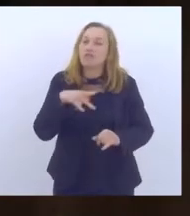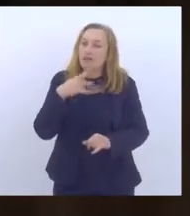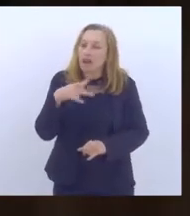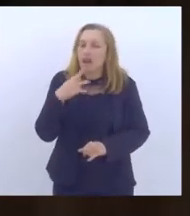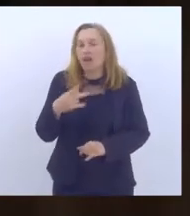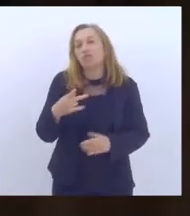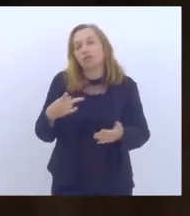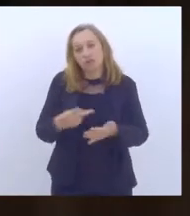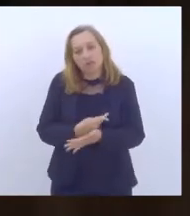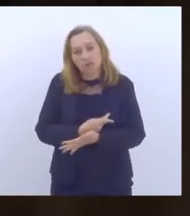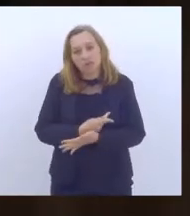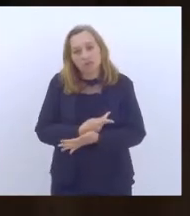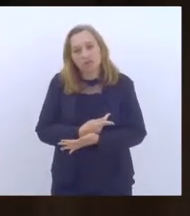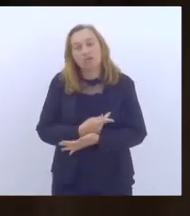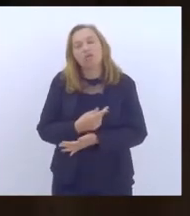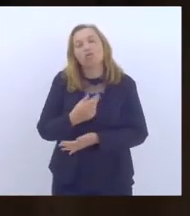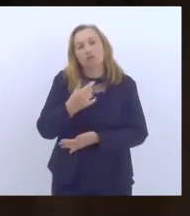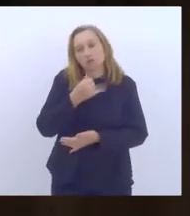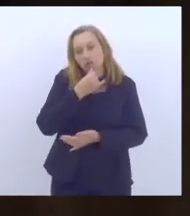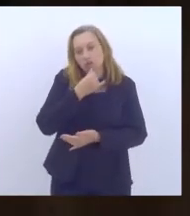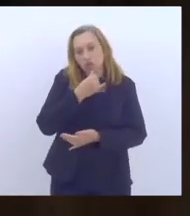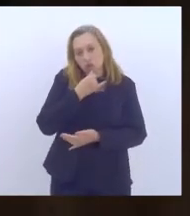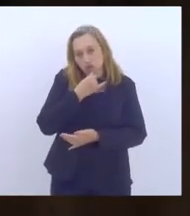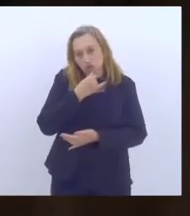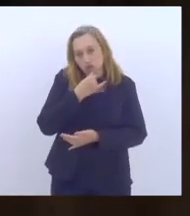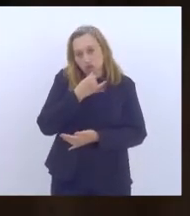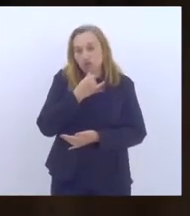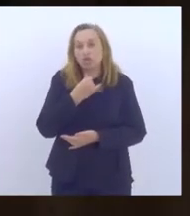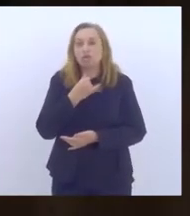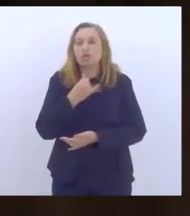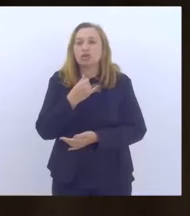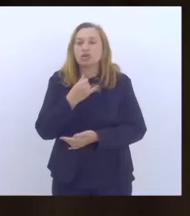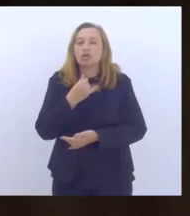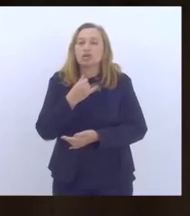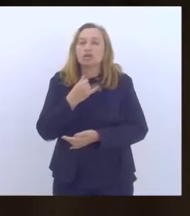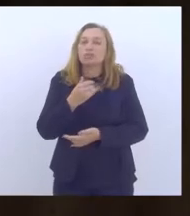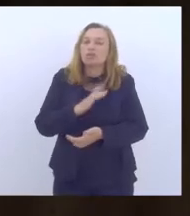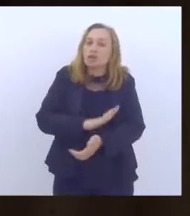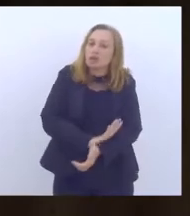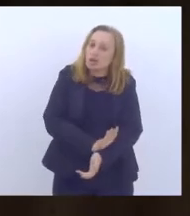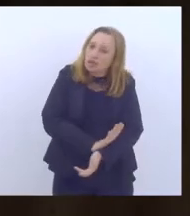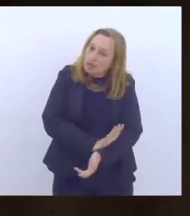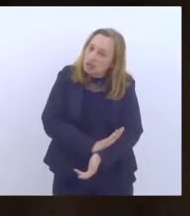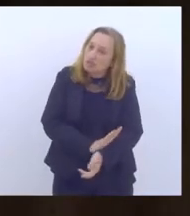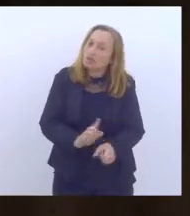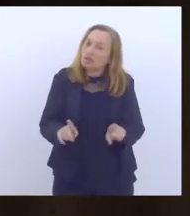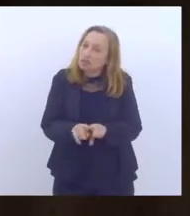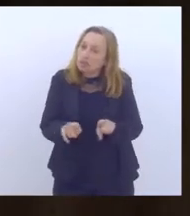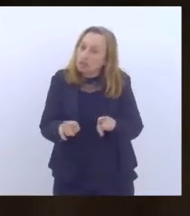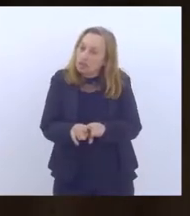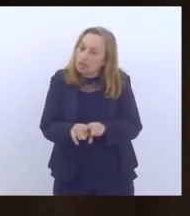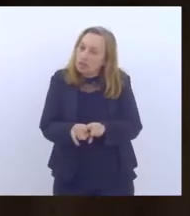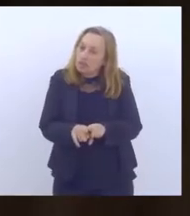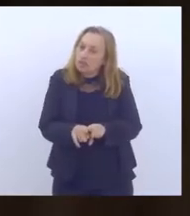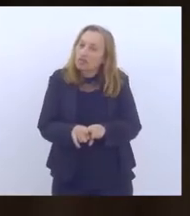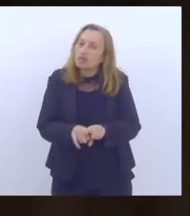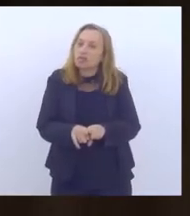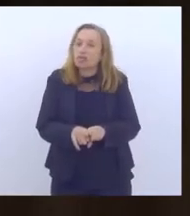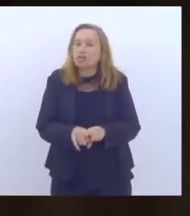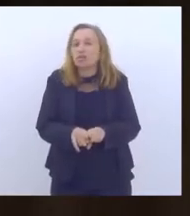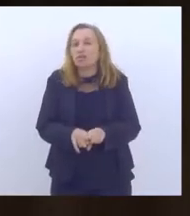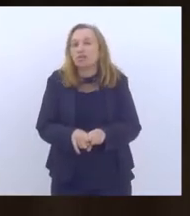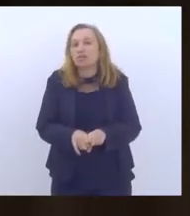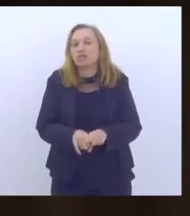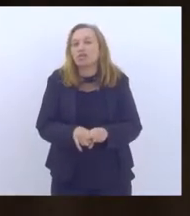falar desse Episódio que foi muito cruel tão cruel Quanto é o racismo Cruel também é revitimização